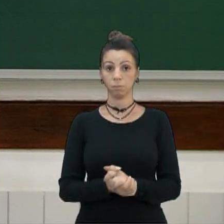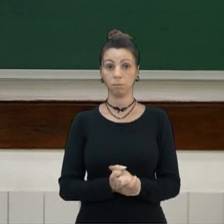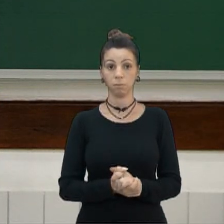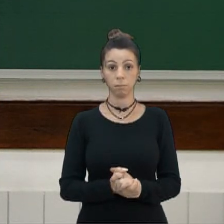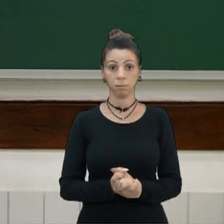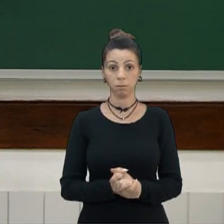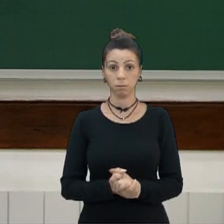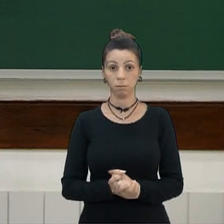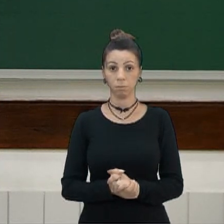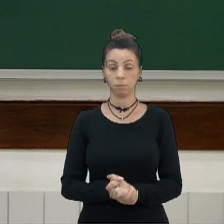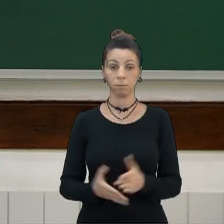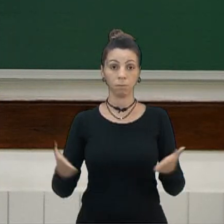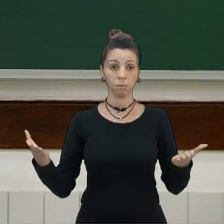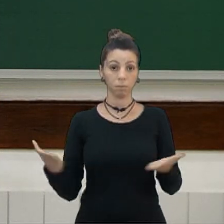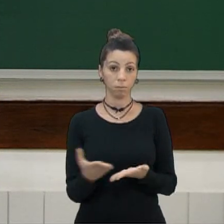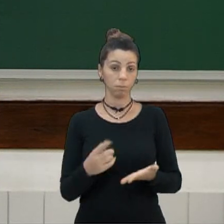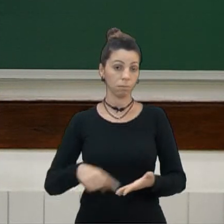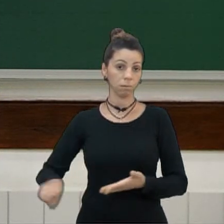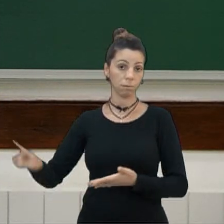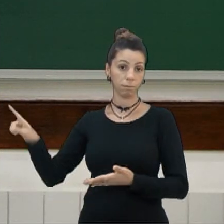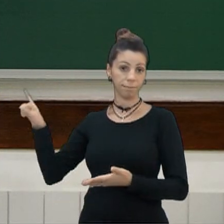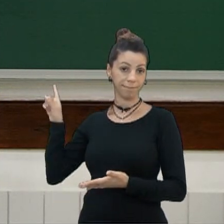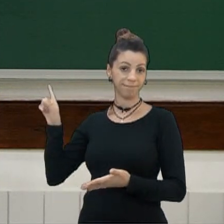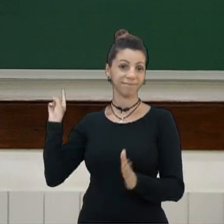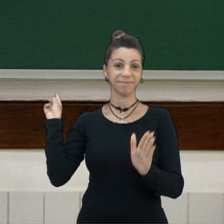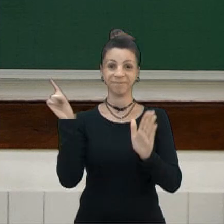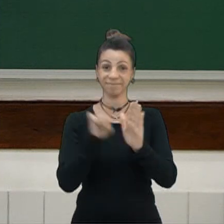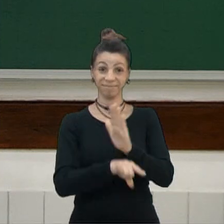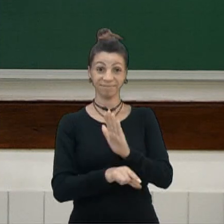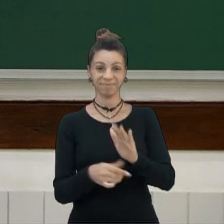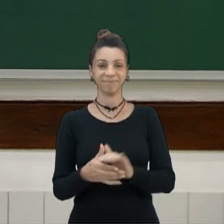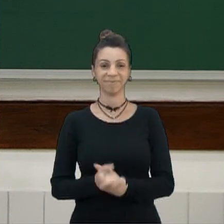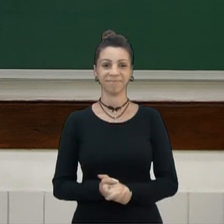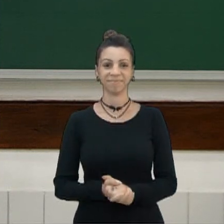Então, vamos agora ao quiz. Tá?